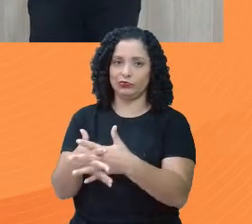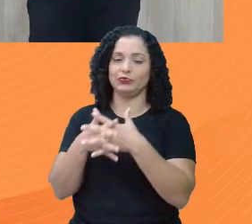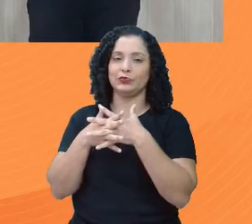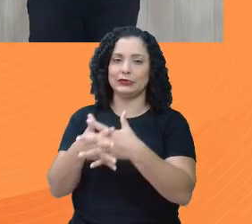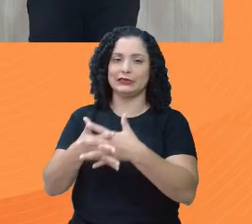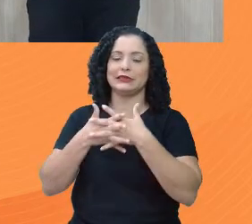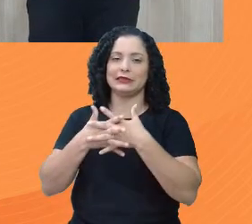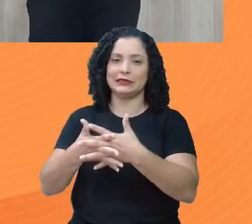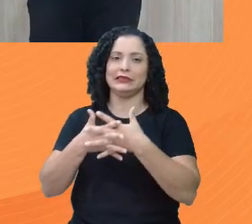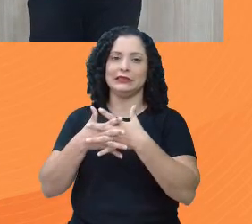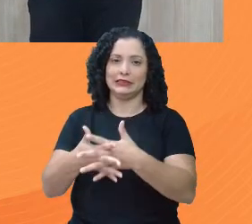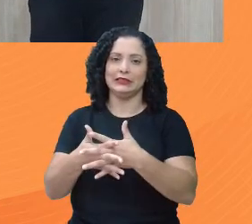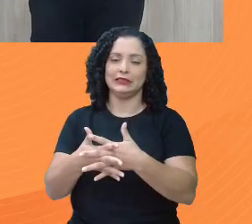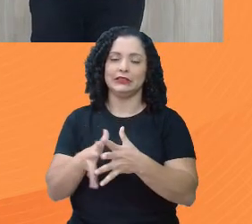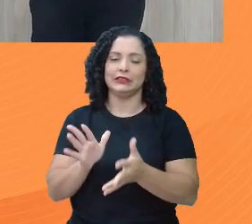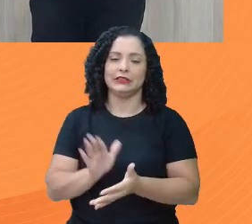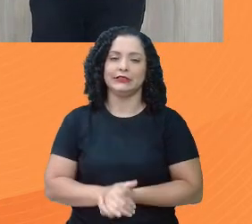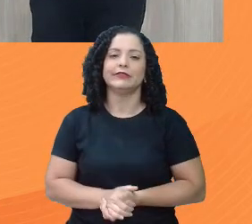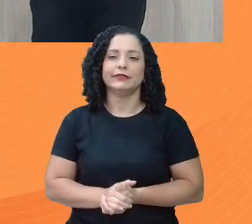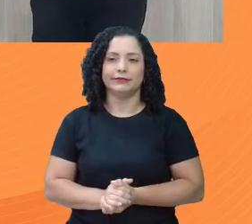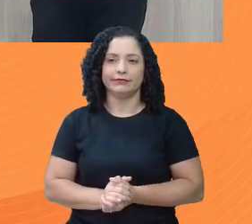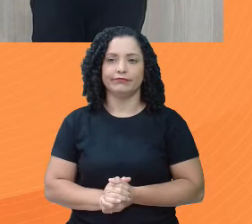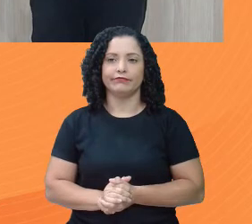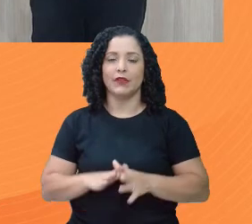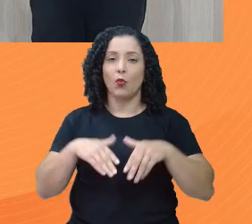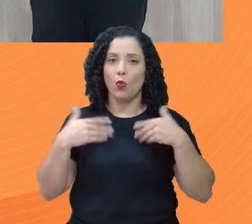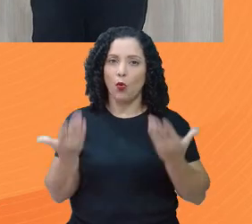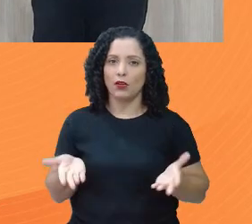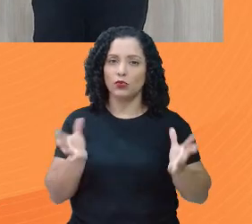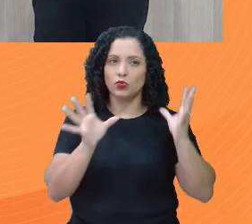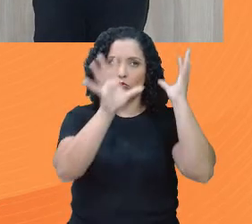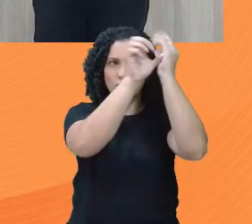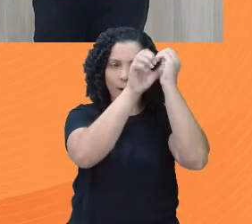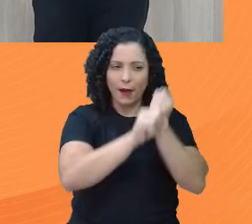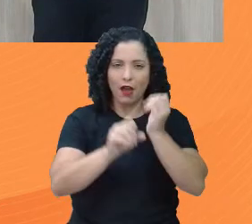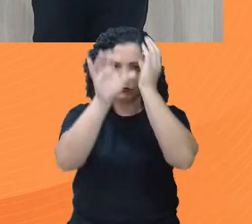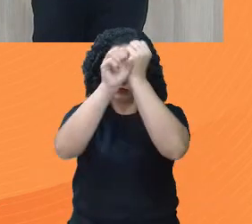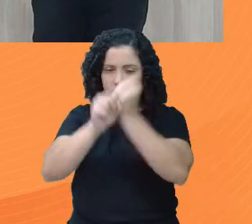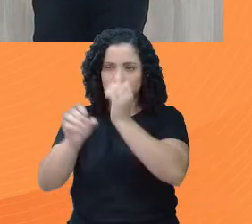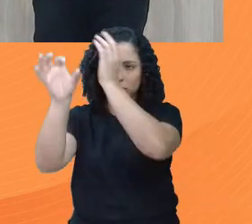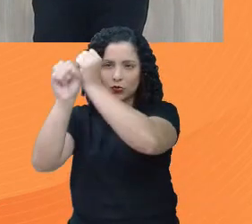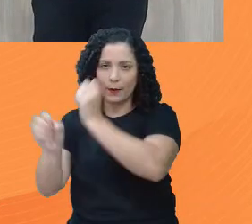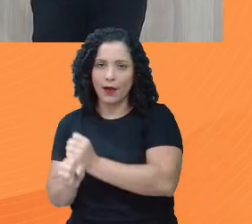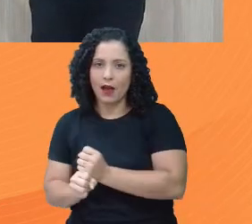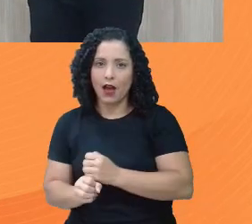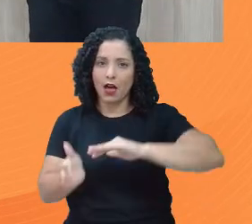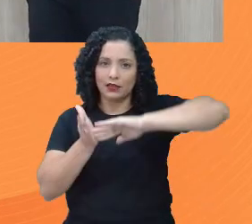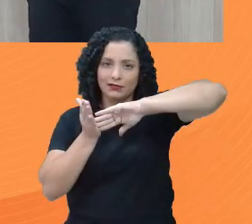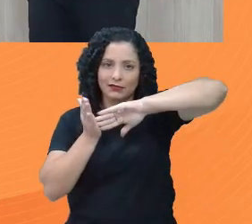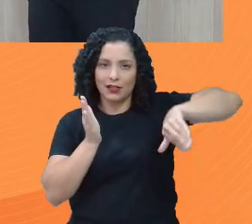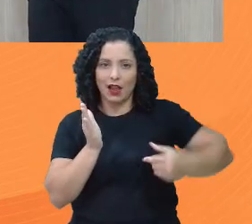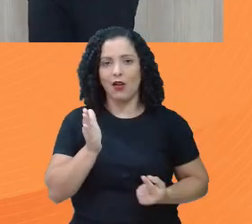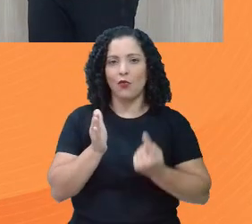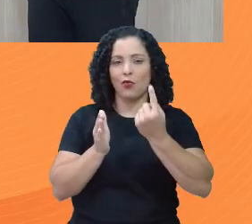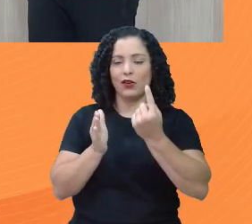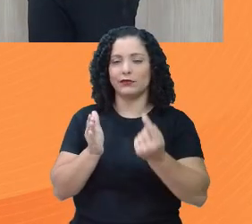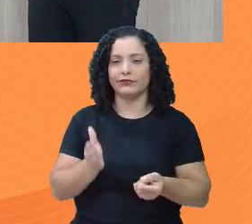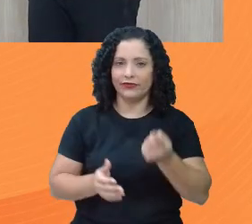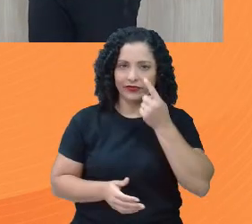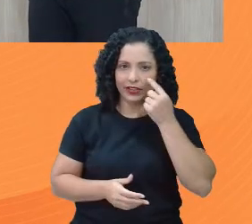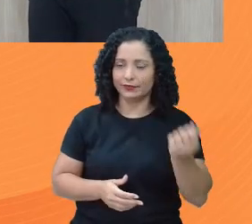aí infinitas soluções, tá bom? Então, quando a gente somar, a gente precisa eliminar uma das incógnitas. Então, acompanha comigo